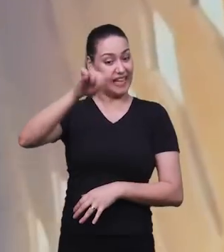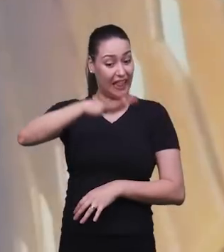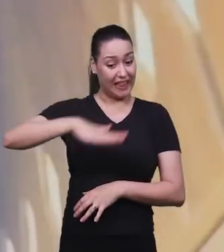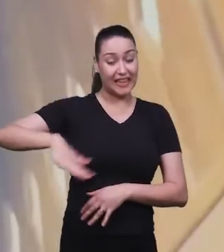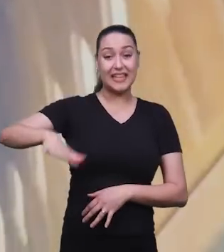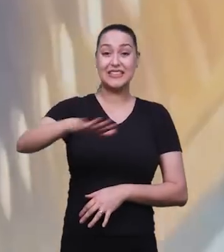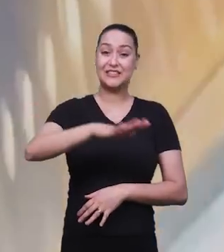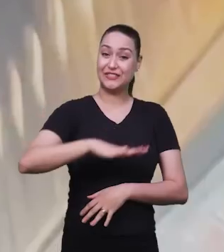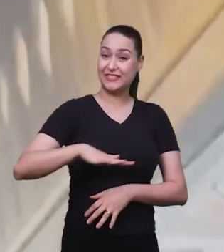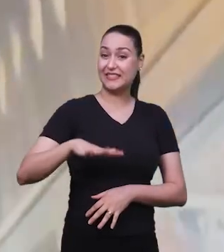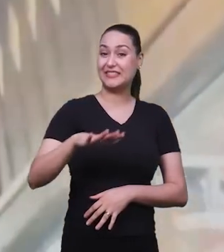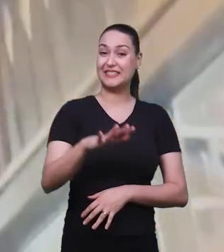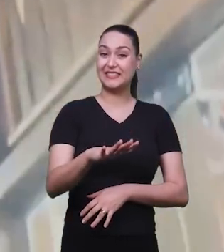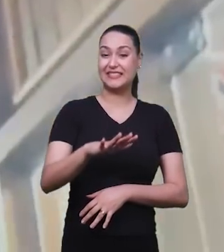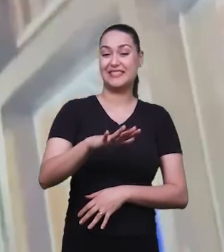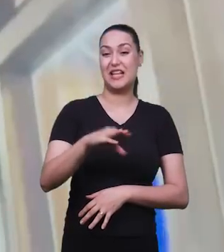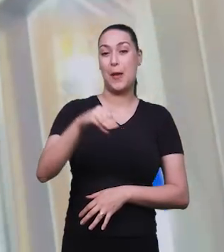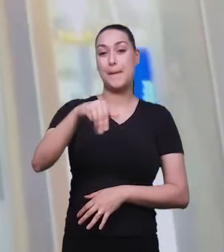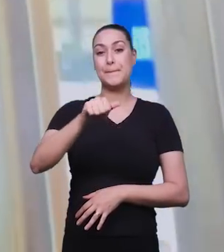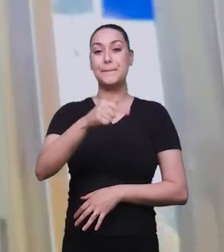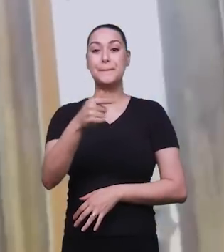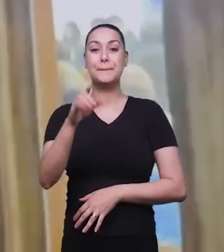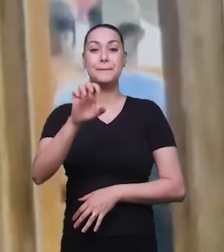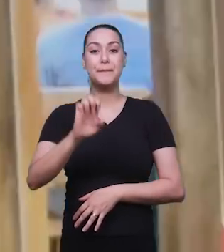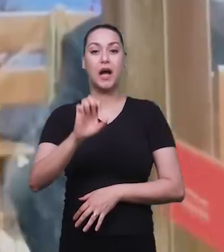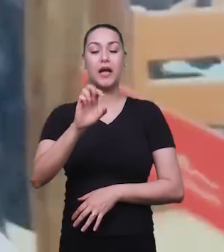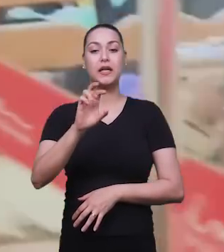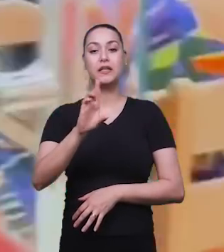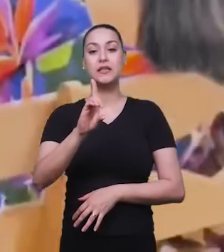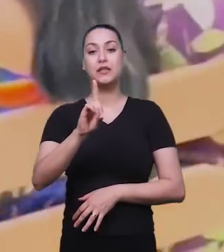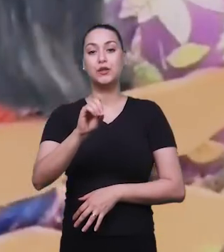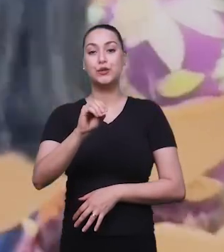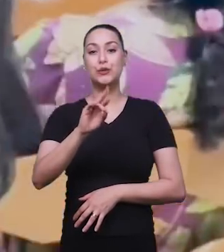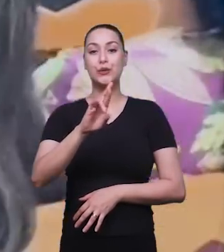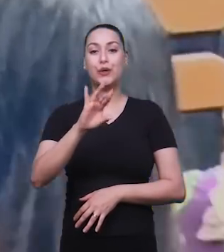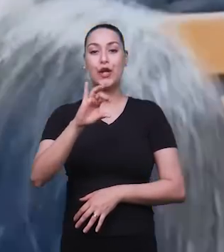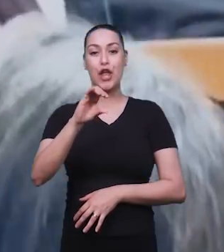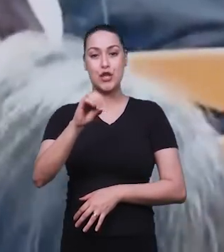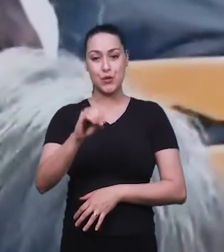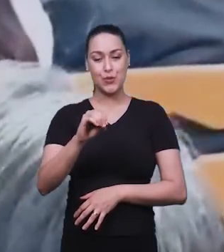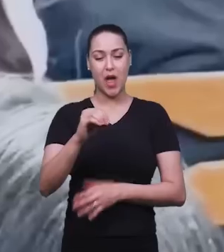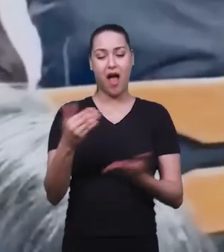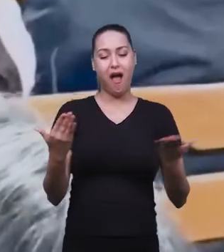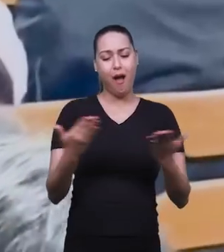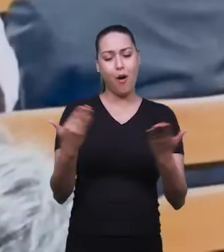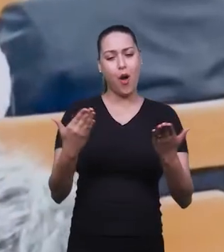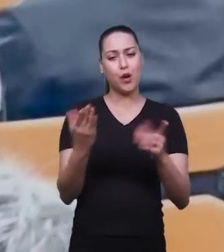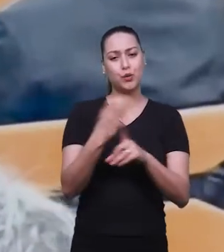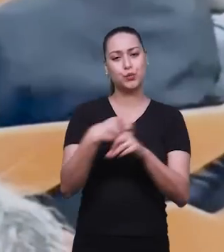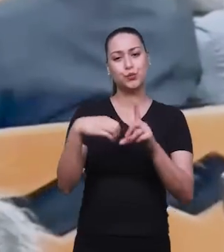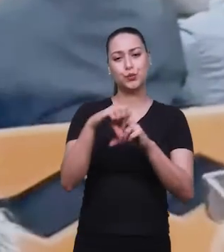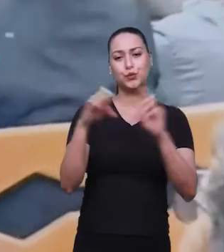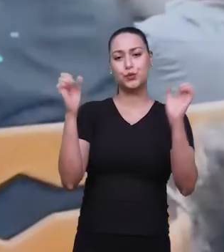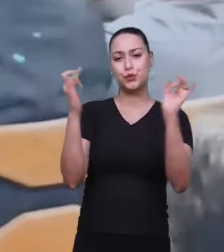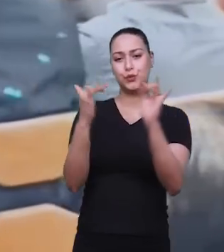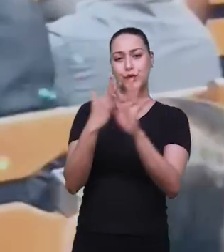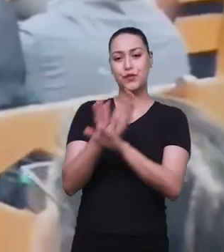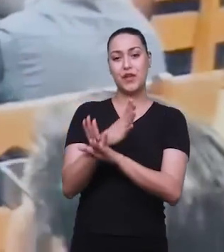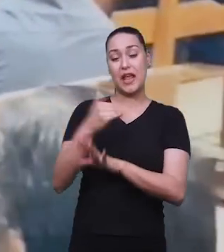na nossa área, né, Mãe do Rio. Acabamos agora, né, culto de glorificação